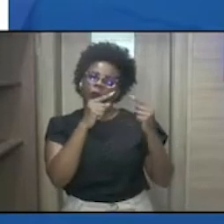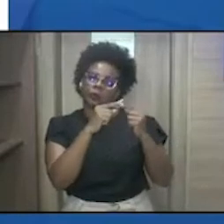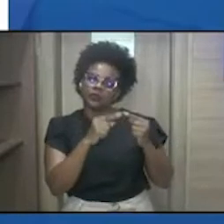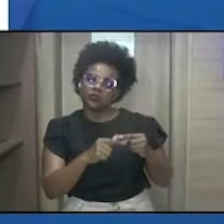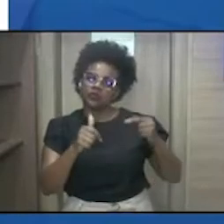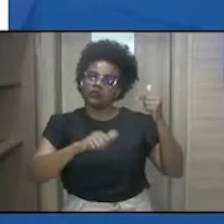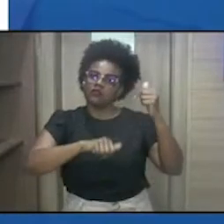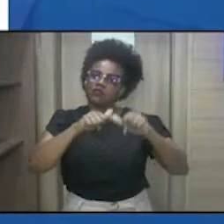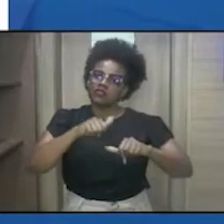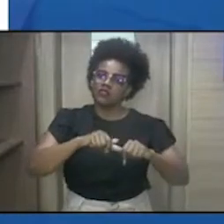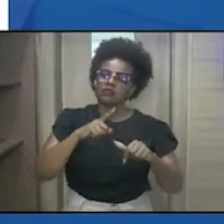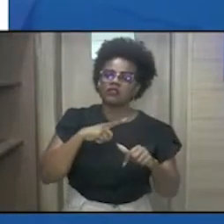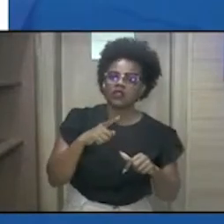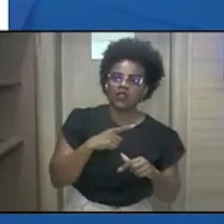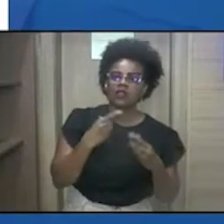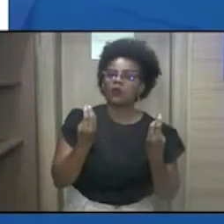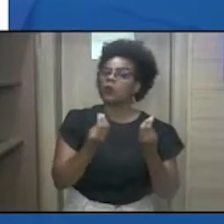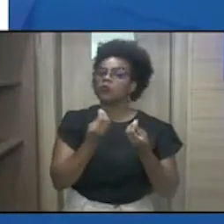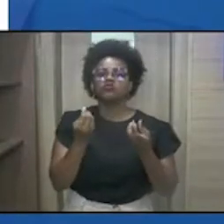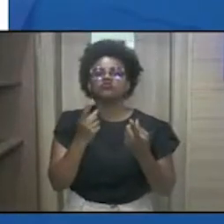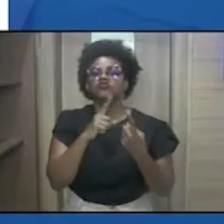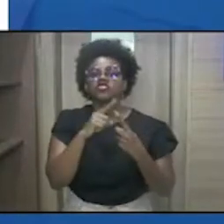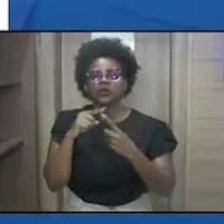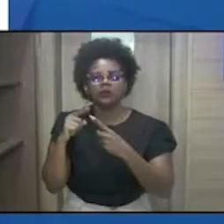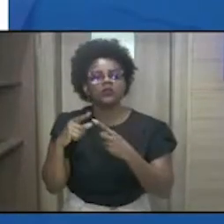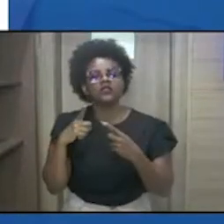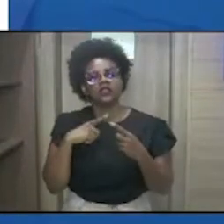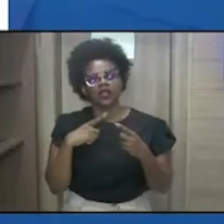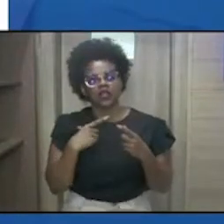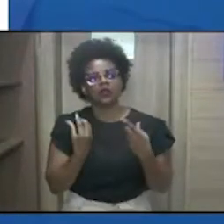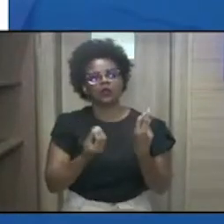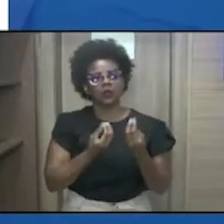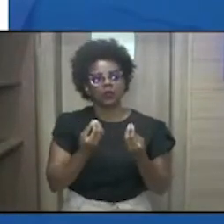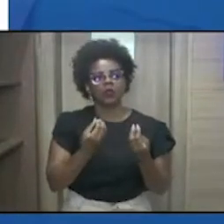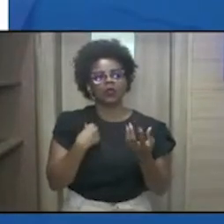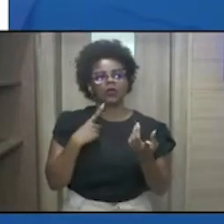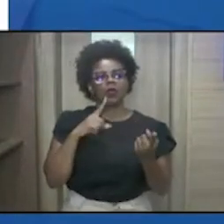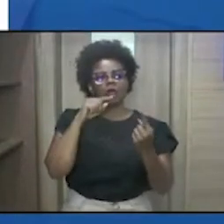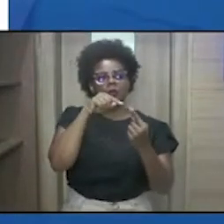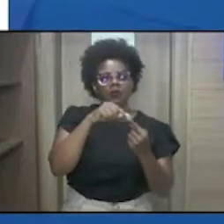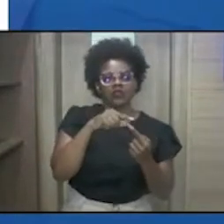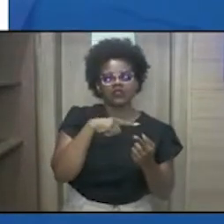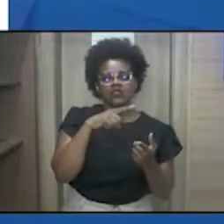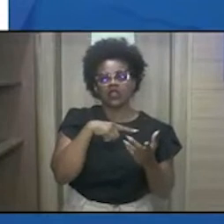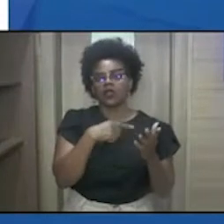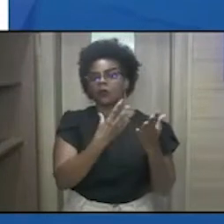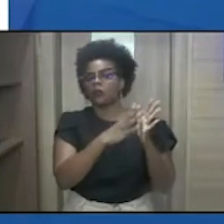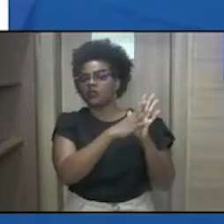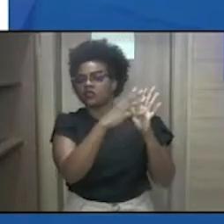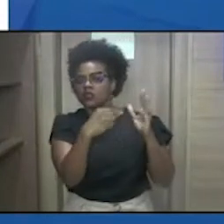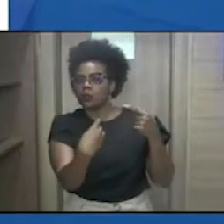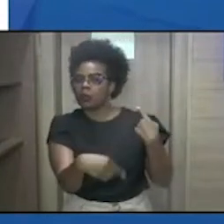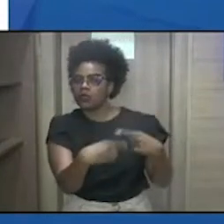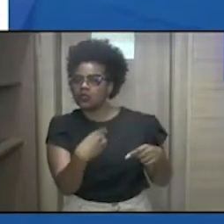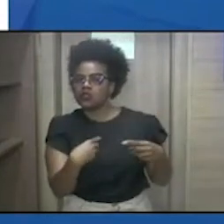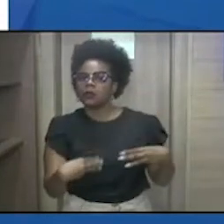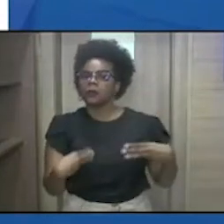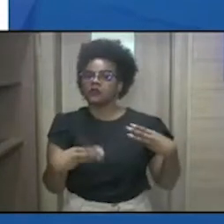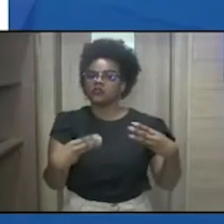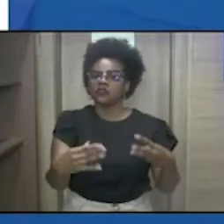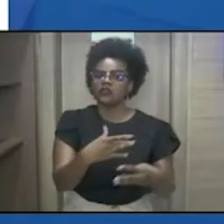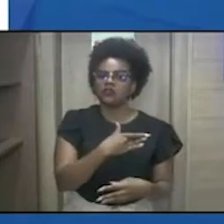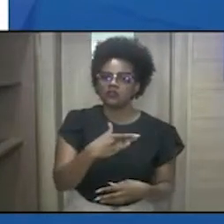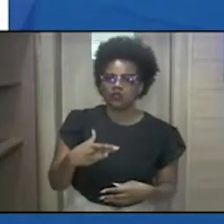da avaliação normativa, né, em que medida essa intervenção está obedecendo ao que foi desenhado pela política do Ministério da